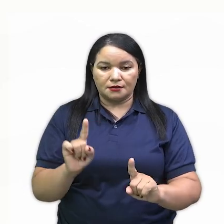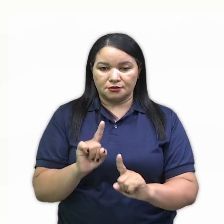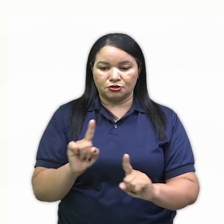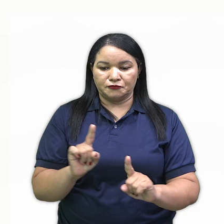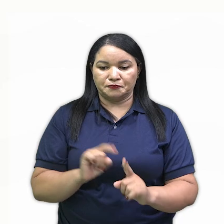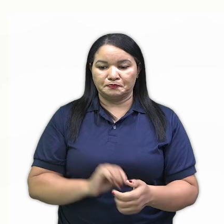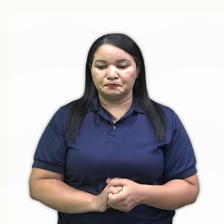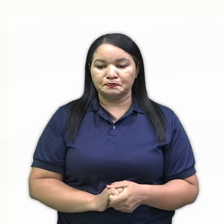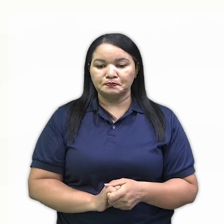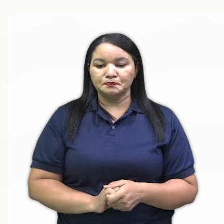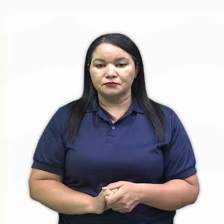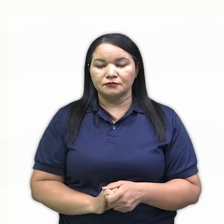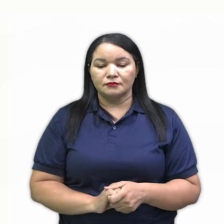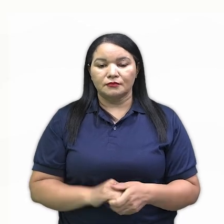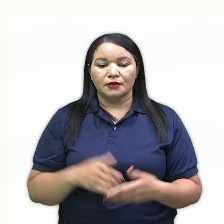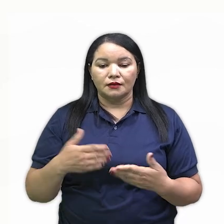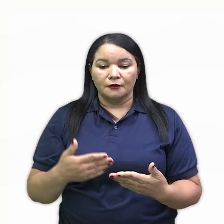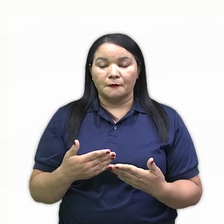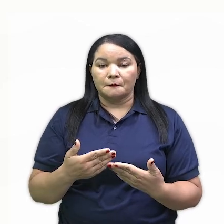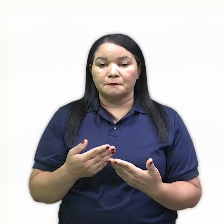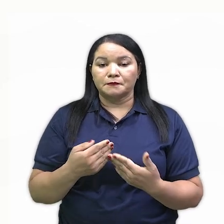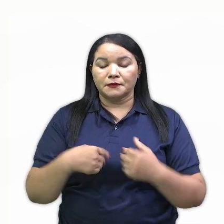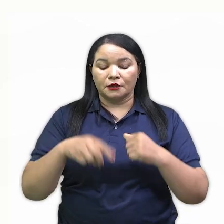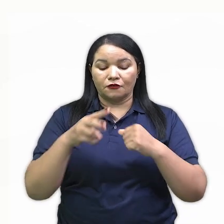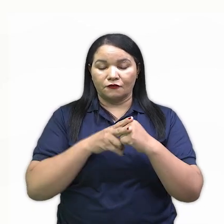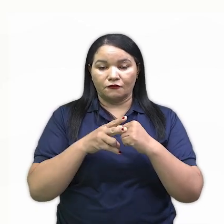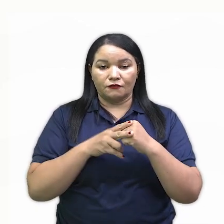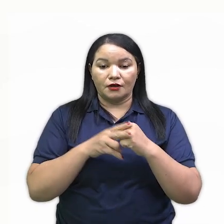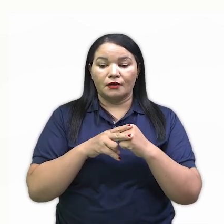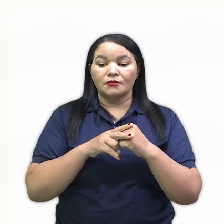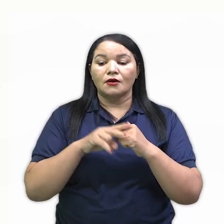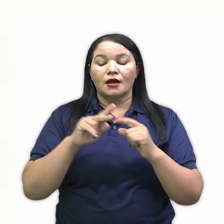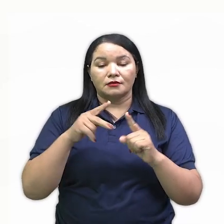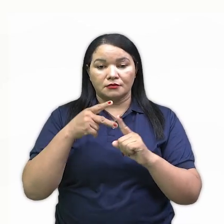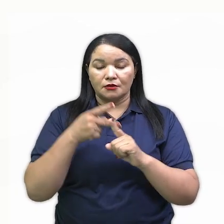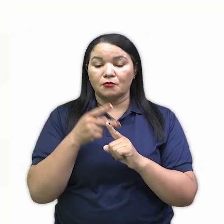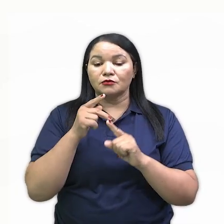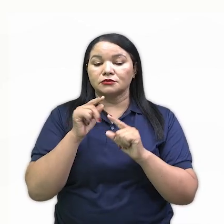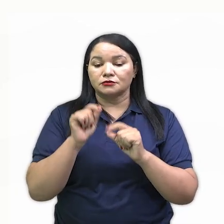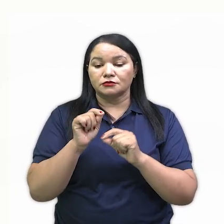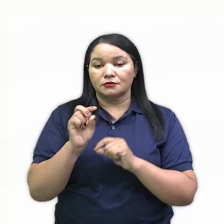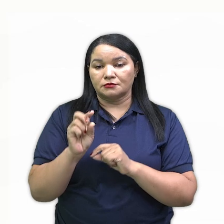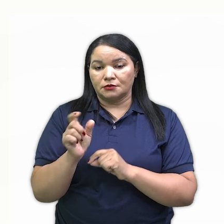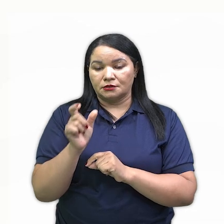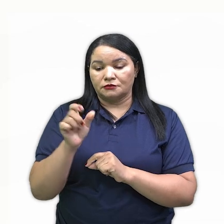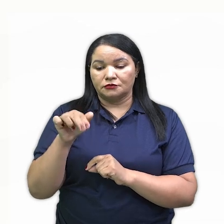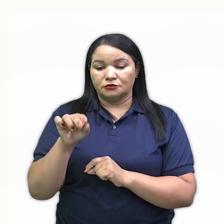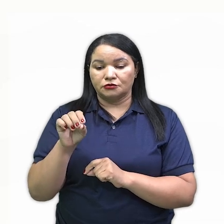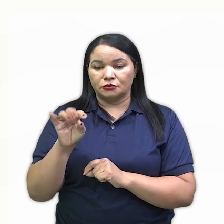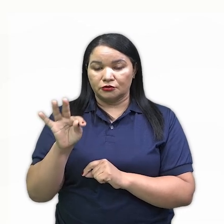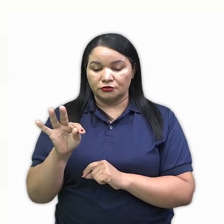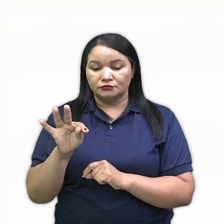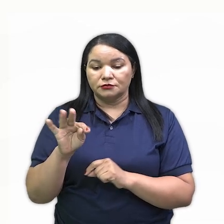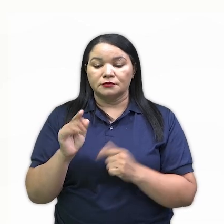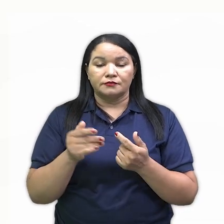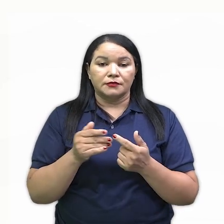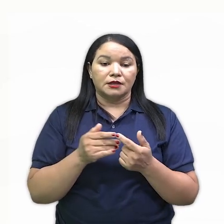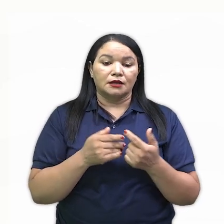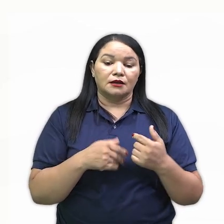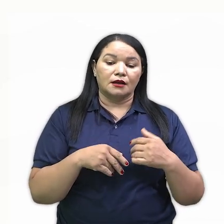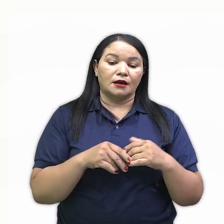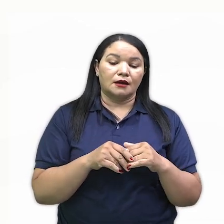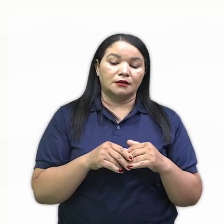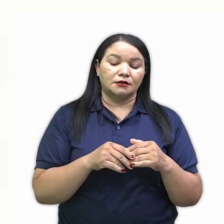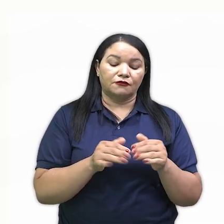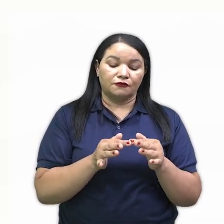be. Então, a estrutura para montar frases negativas aqui no past continuous vai seguir